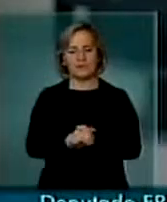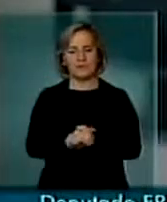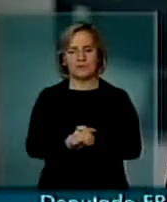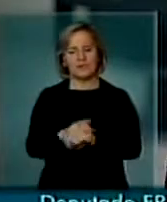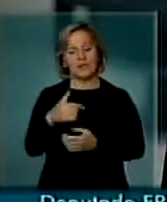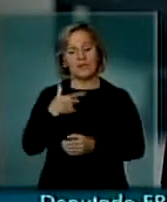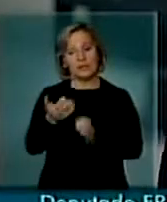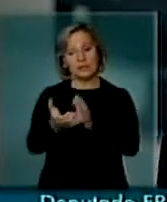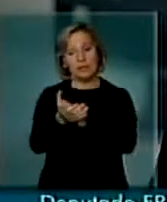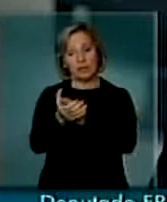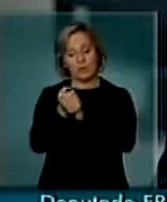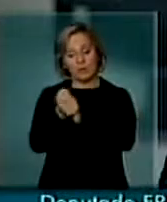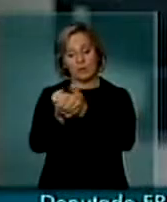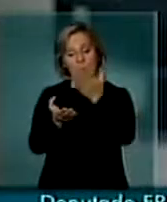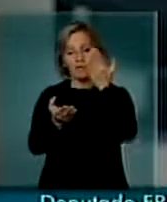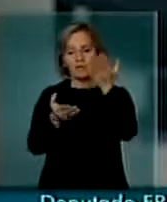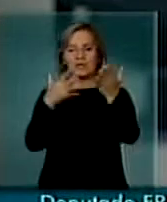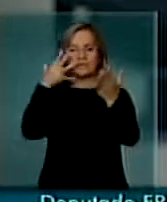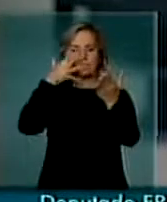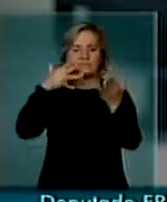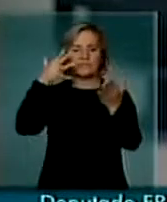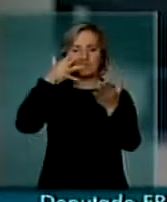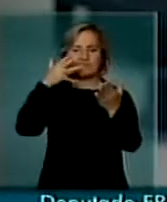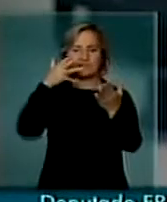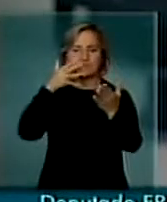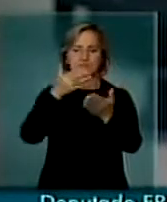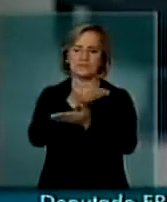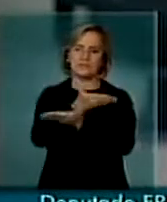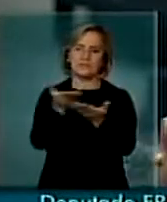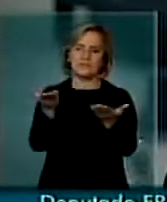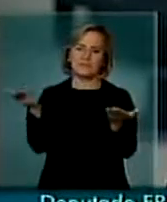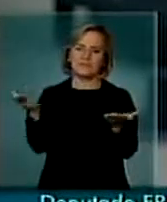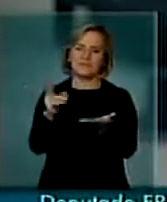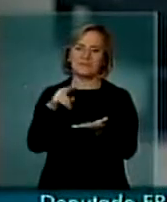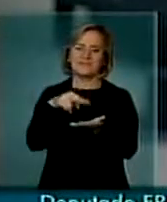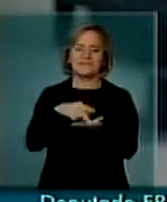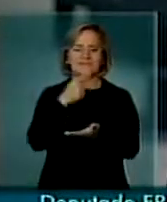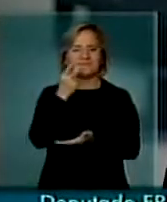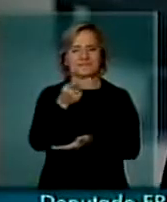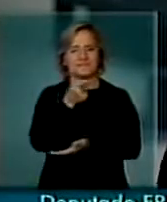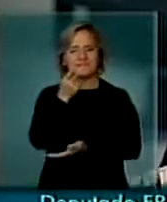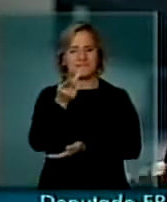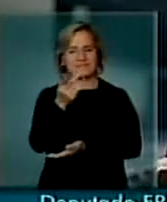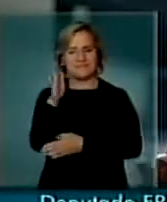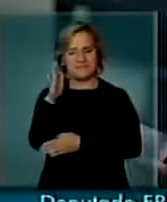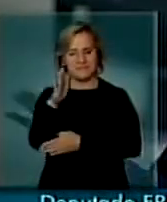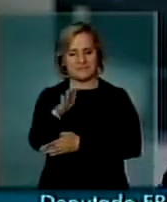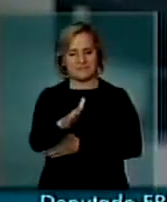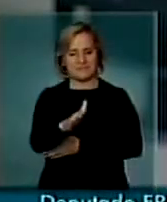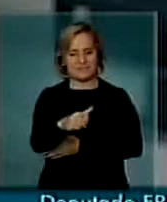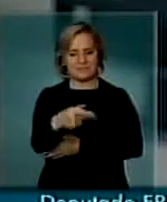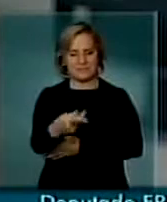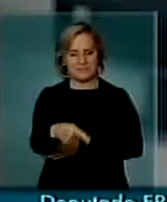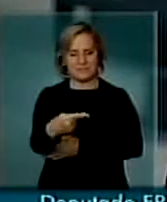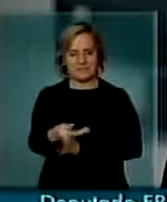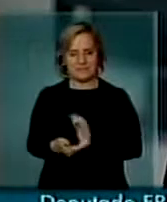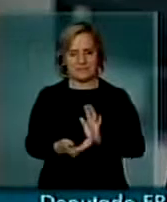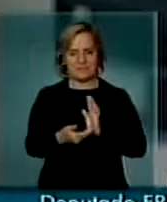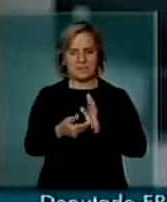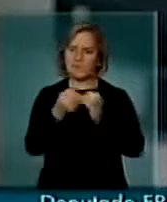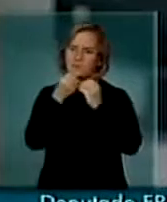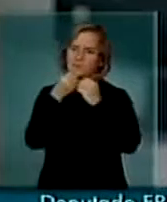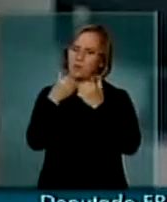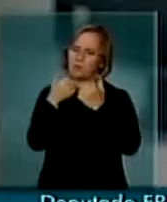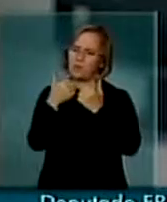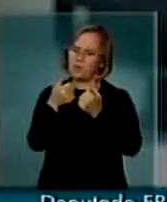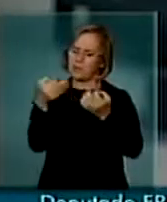Quero cumprimentá-lo, deputado, pelo pronunciamento que é feito nesta tarde, com muita competência e